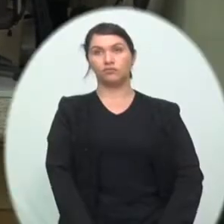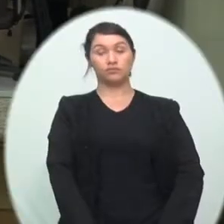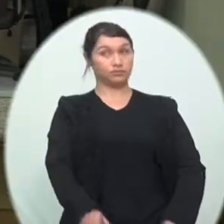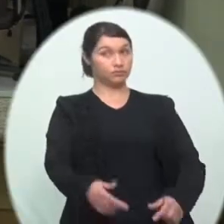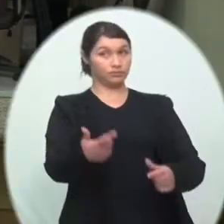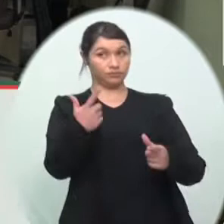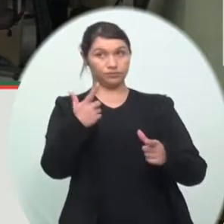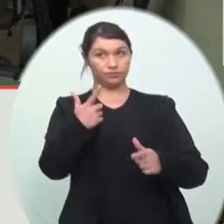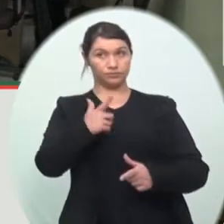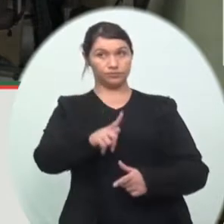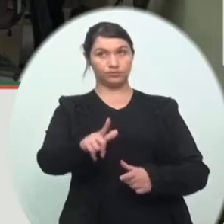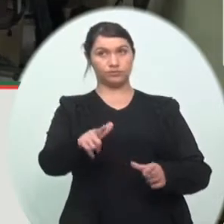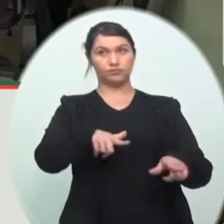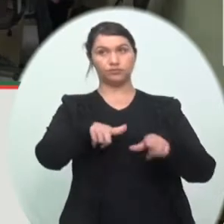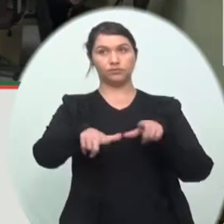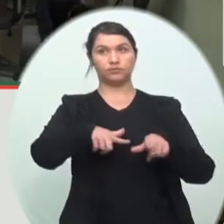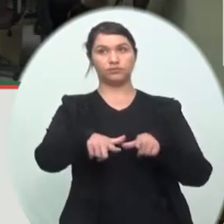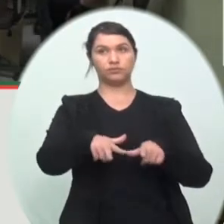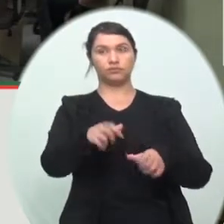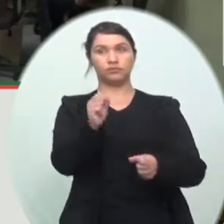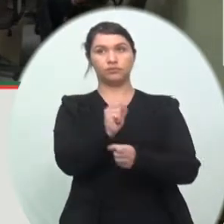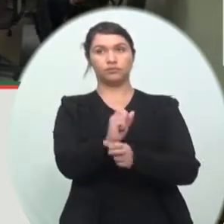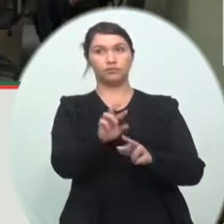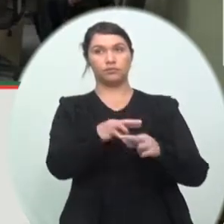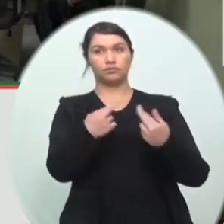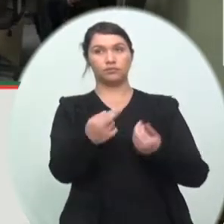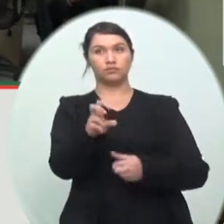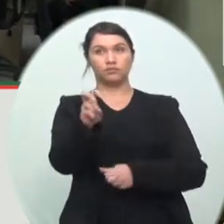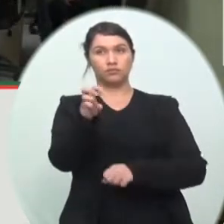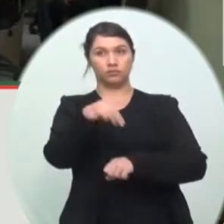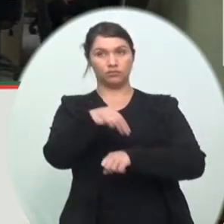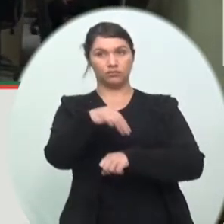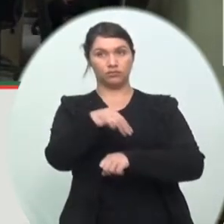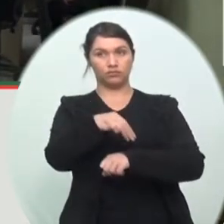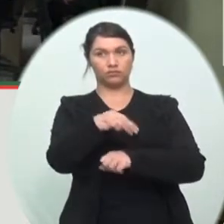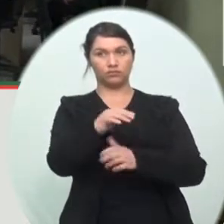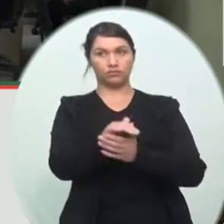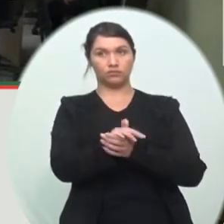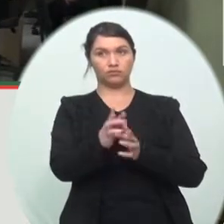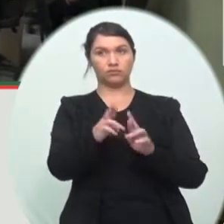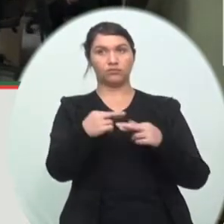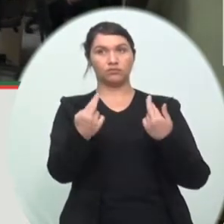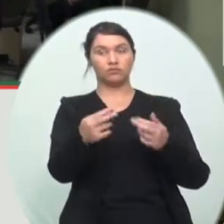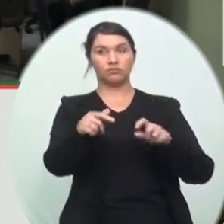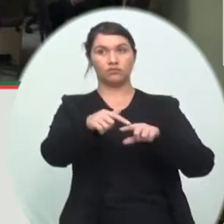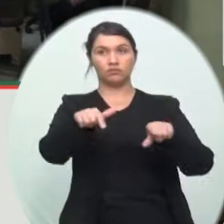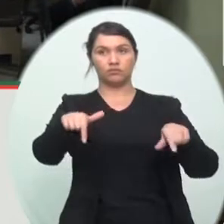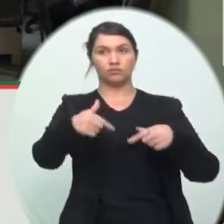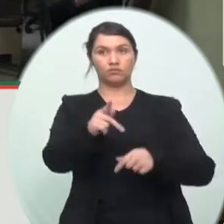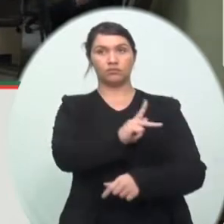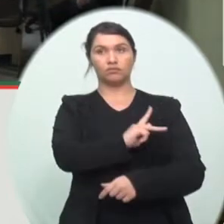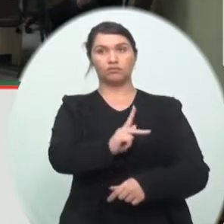Reabertos os trabalhos, suspendemos a sessão por até 5 minutos para uma reunião na sala da presidência.